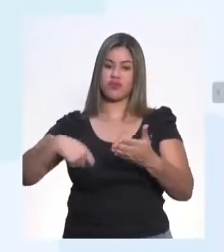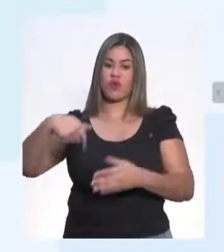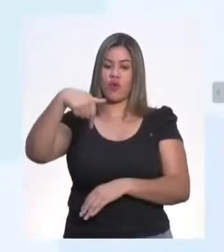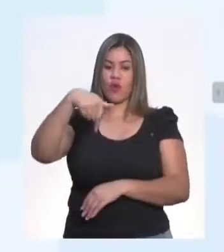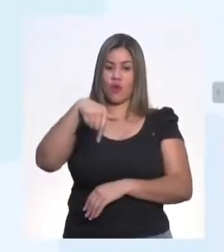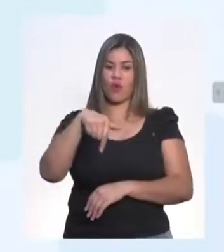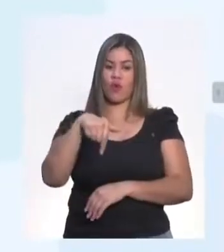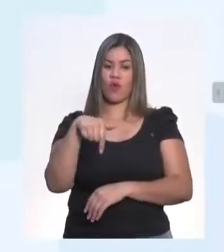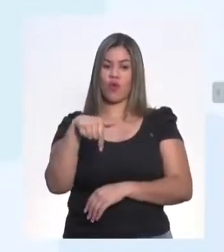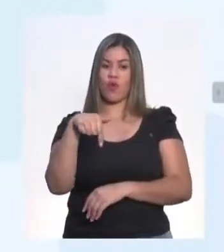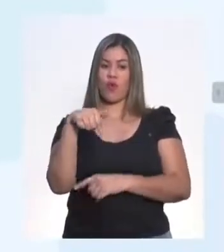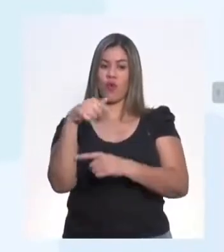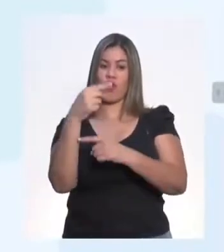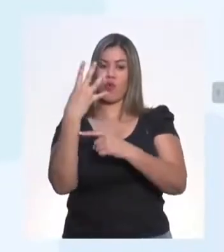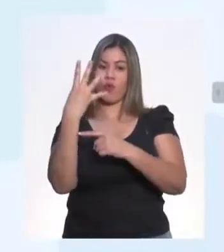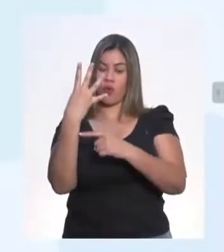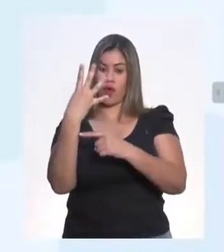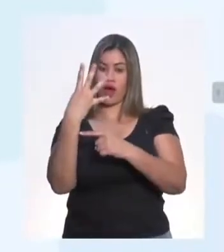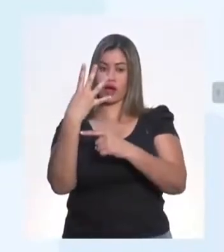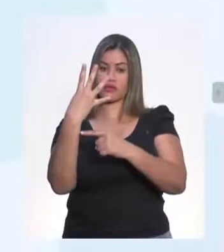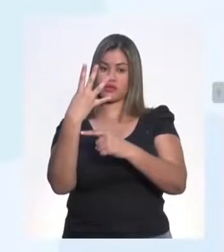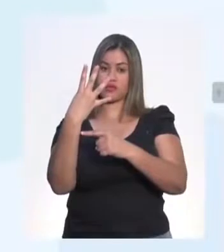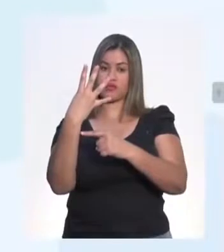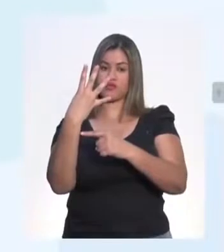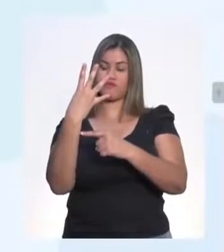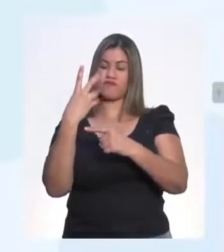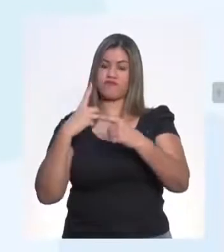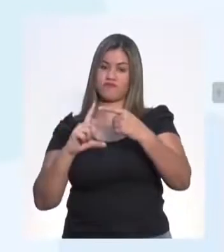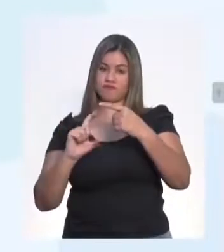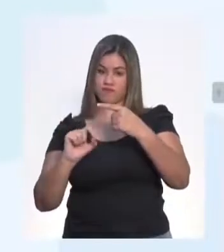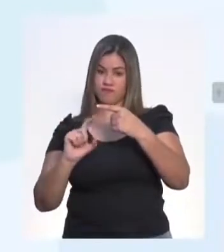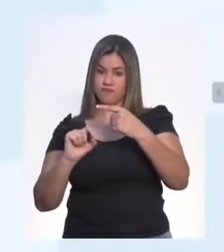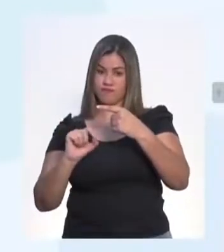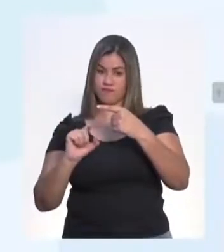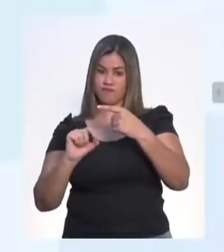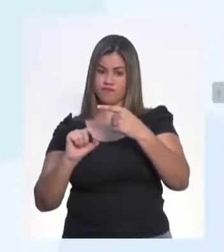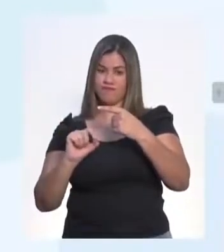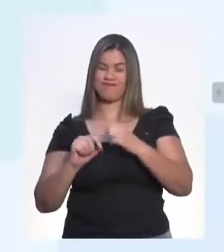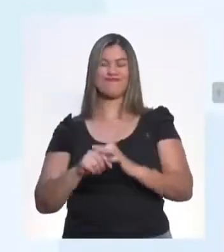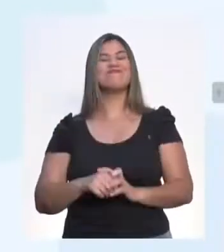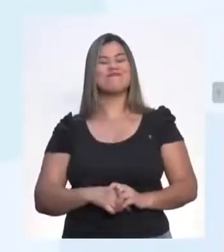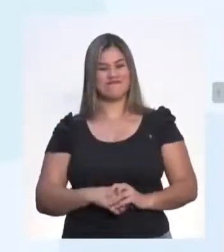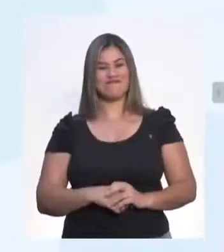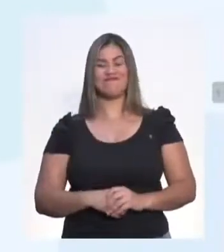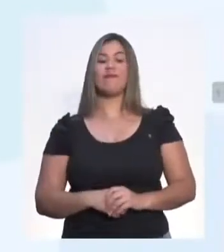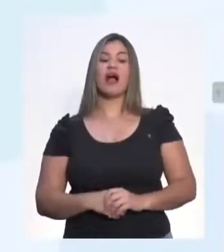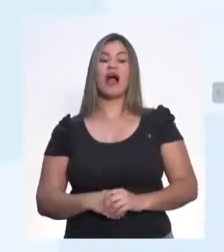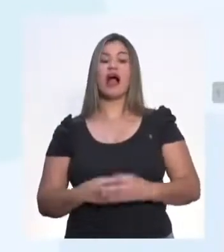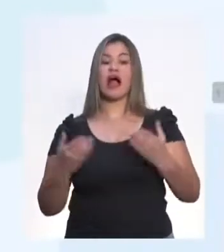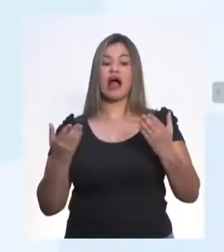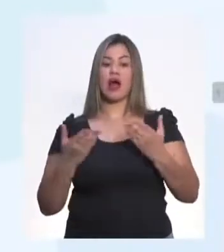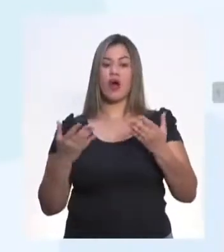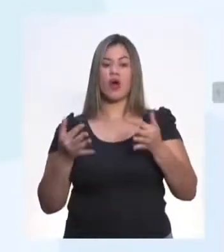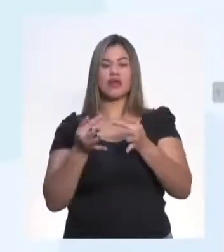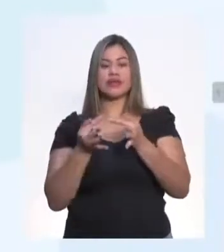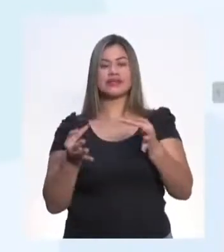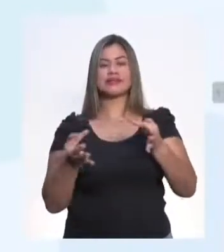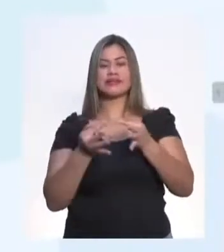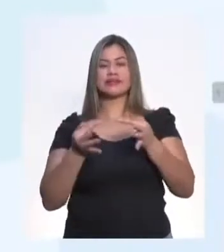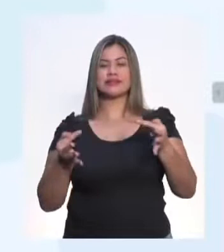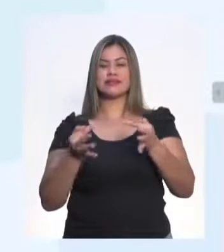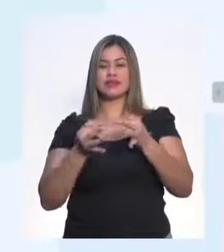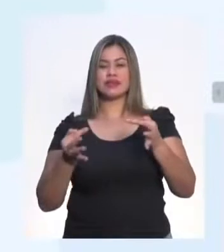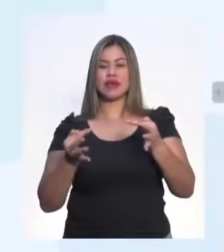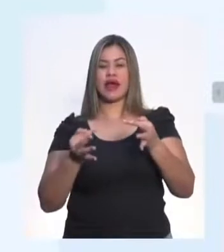na fração decimal 4 décimos. Ótimo. E agora eu vou simplificar até